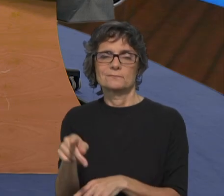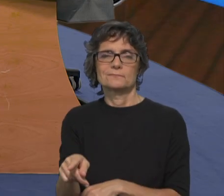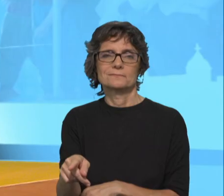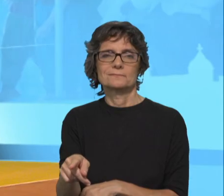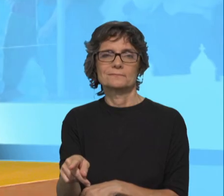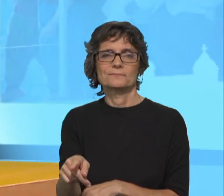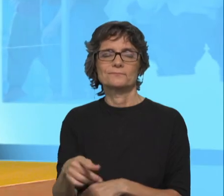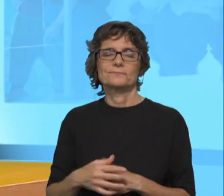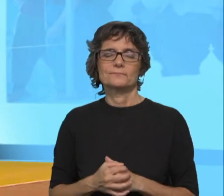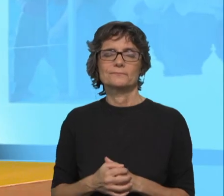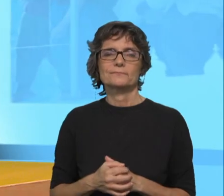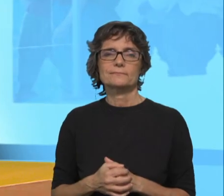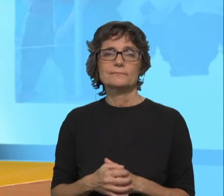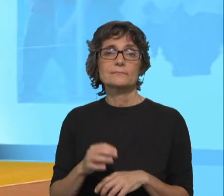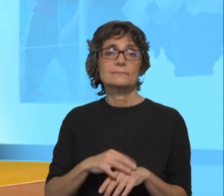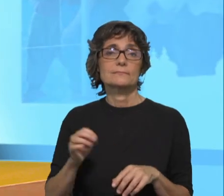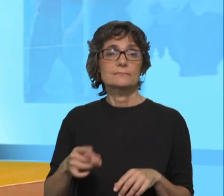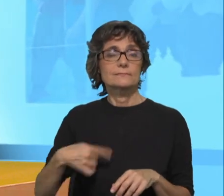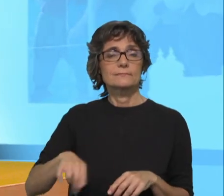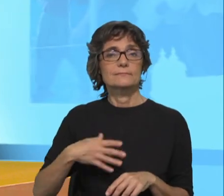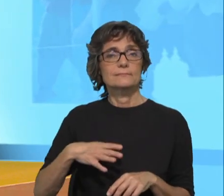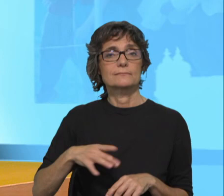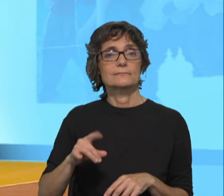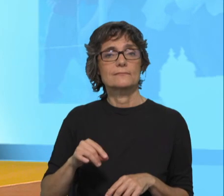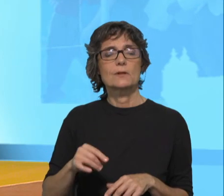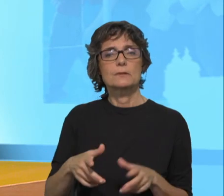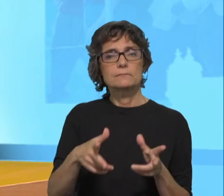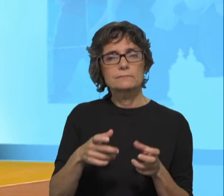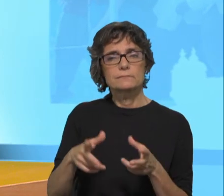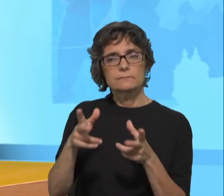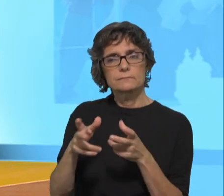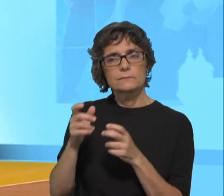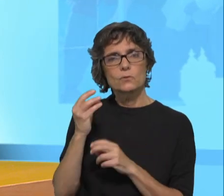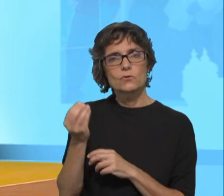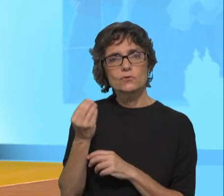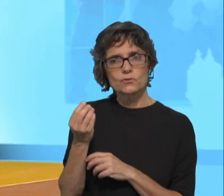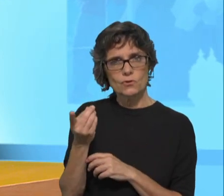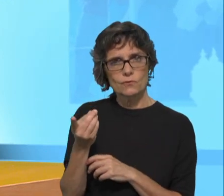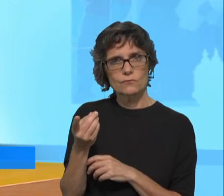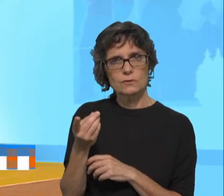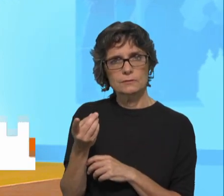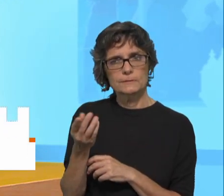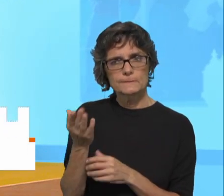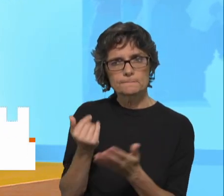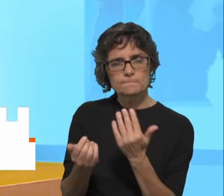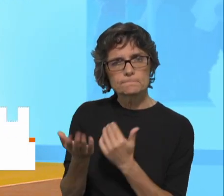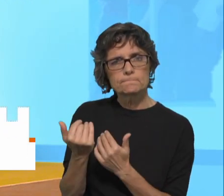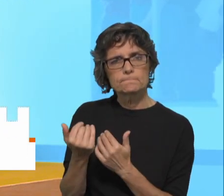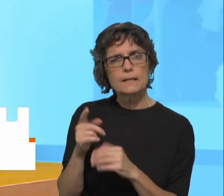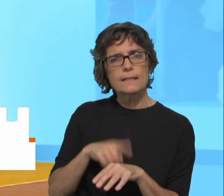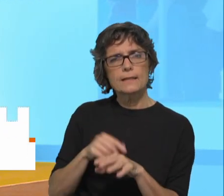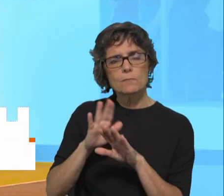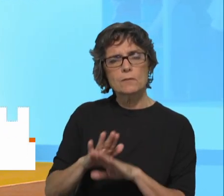E é nesse sentido também que nós queremos esta escuta dos jovens. Também vai um bocadinho nesse sentido de nós pararmos um